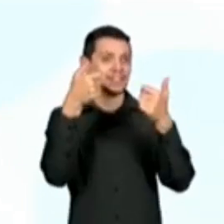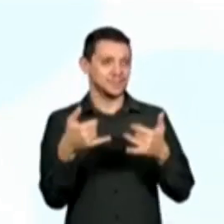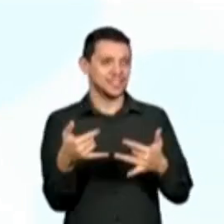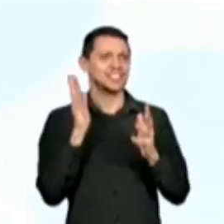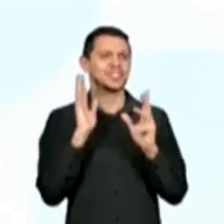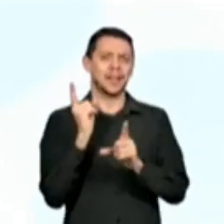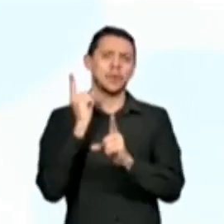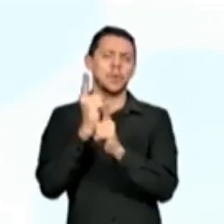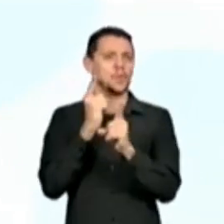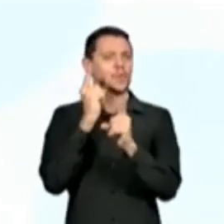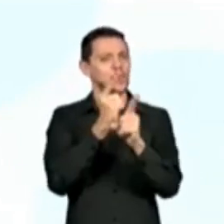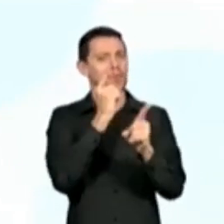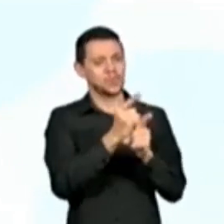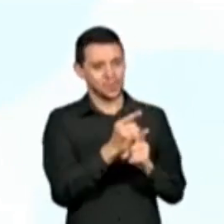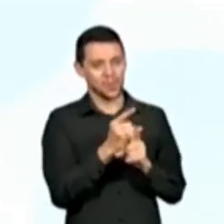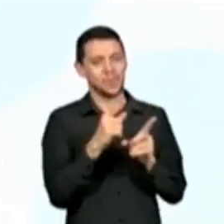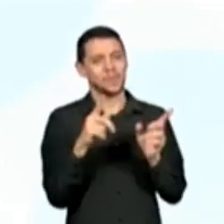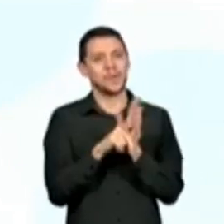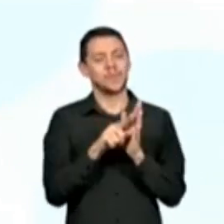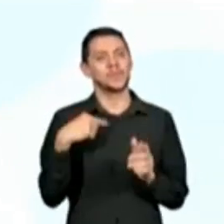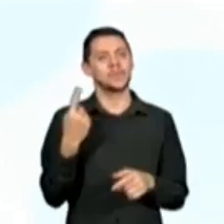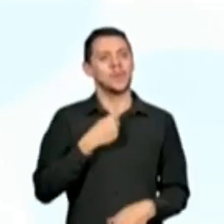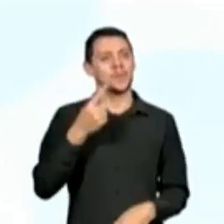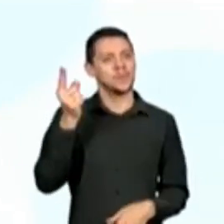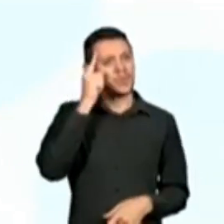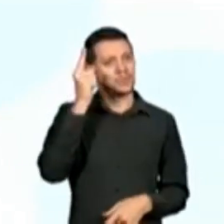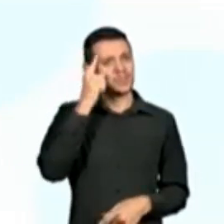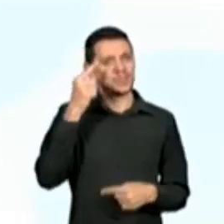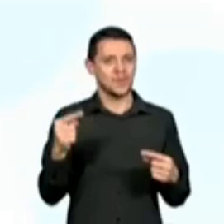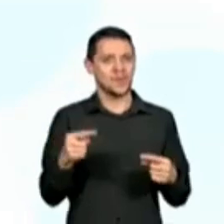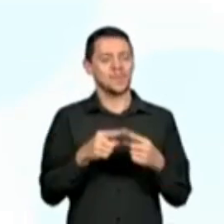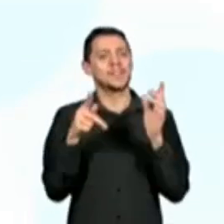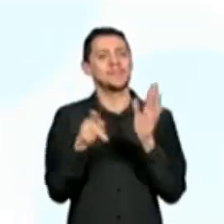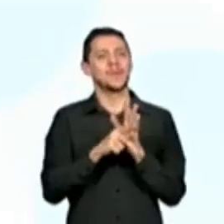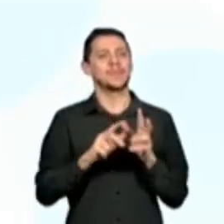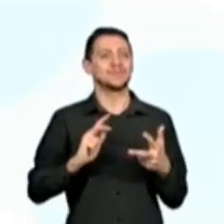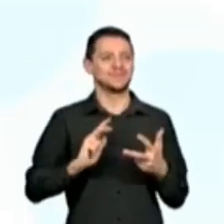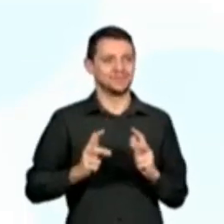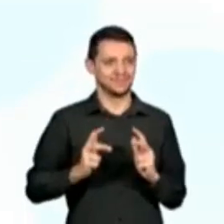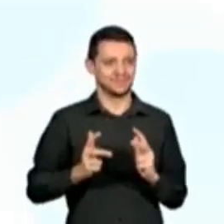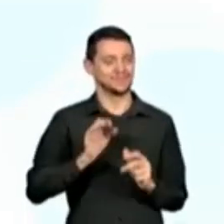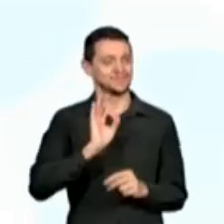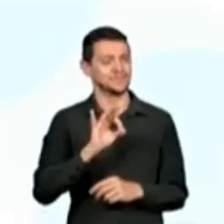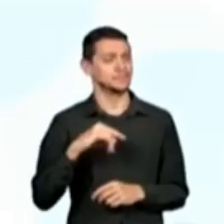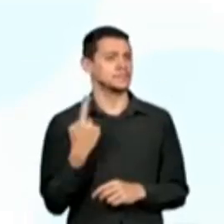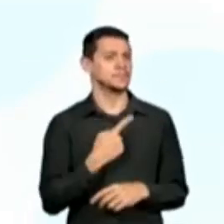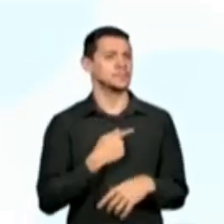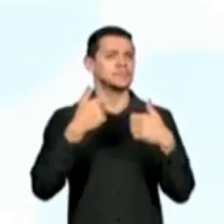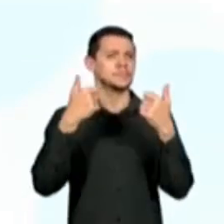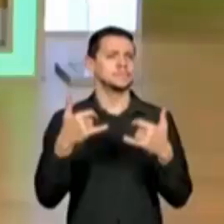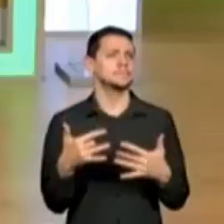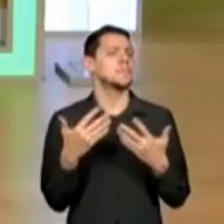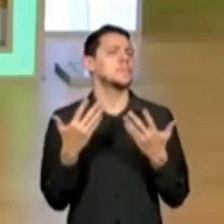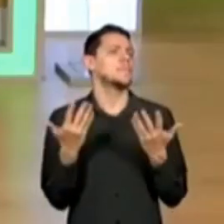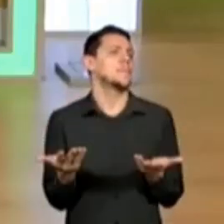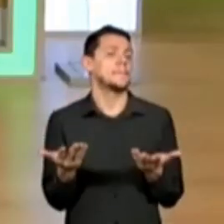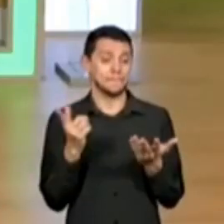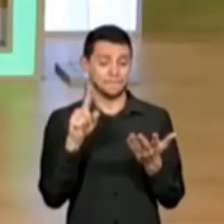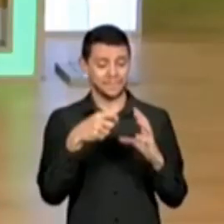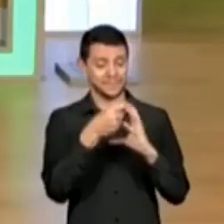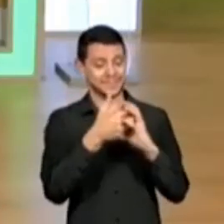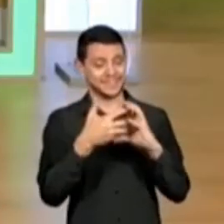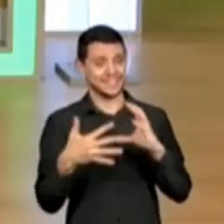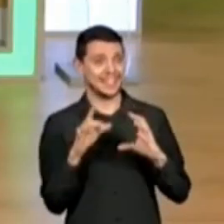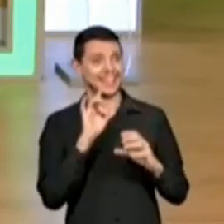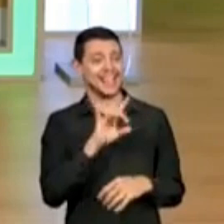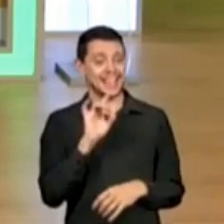nosso cotidiano que se assemelham às figuras espaciais, certo? Então, agora a gente vai falar um pouco das suas características. Porque cada